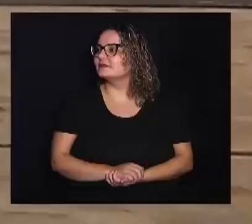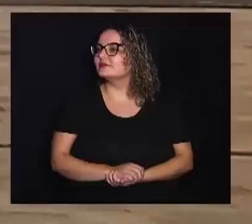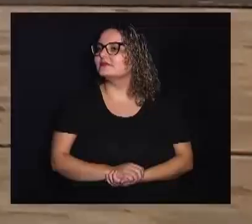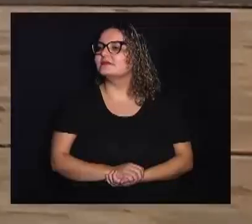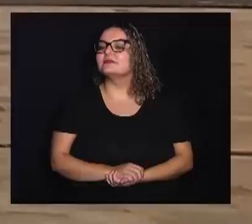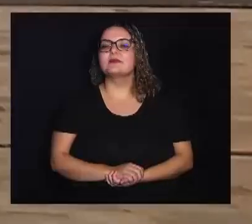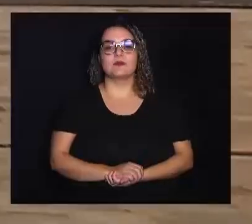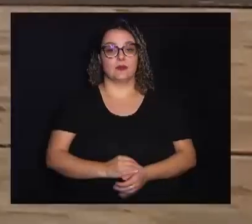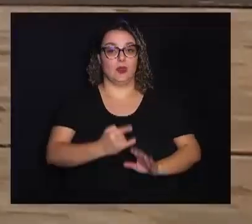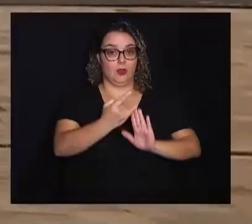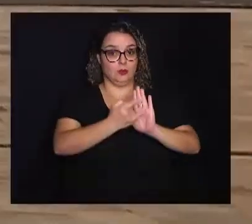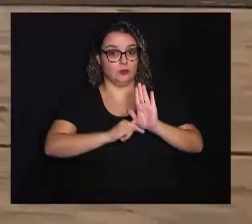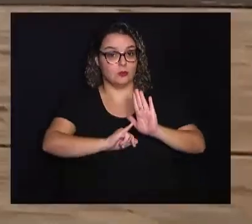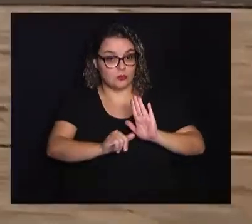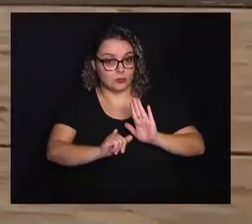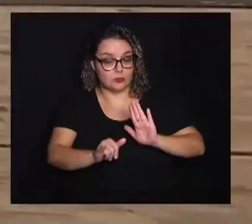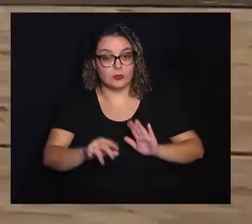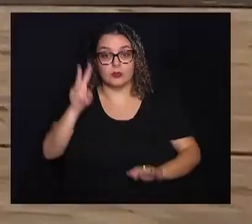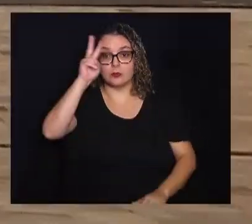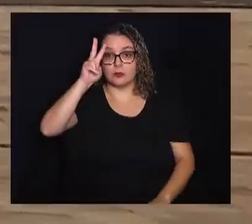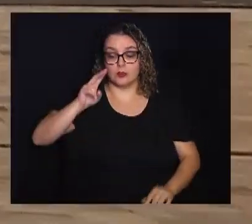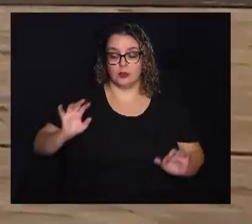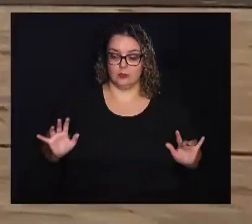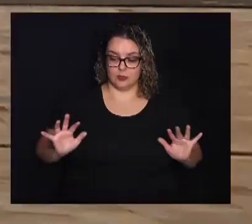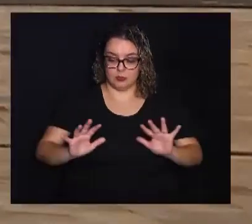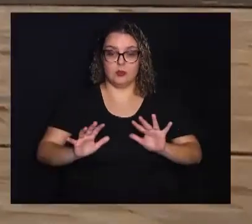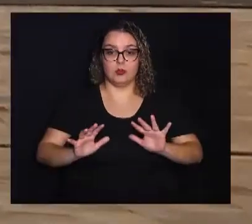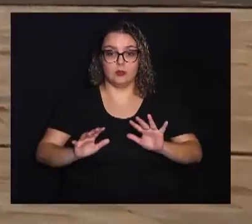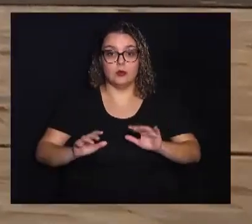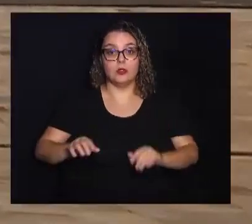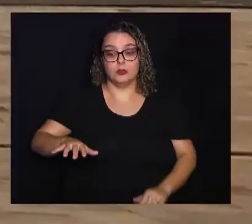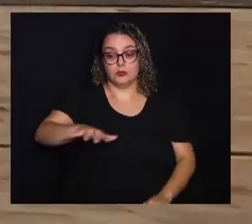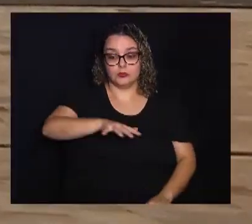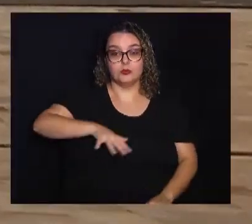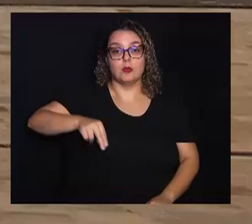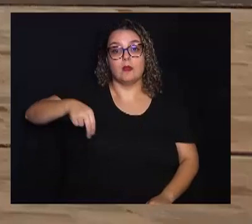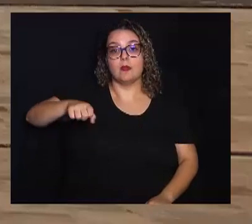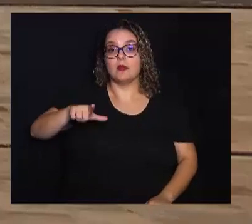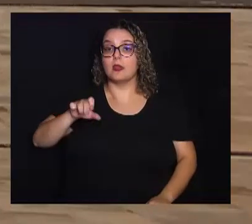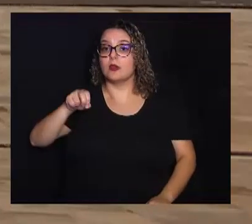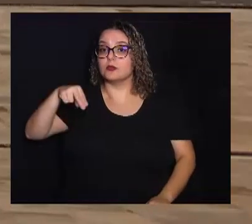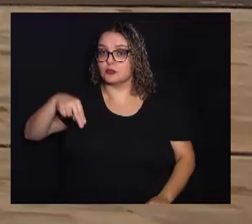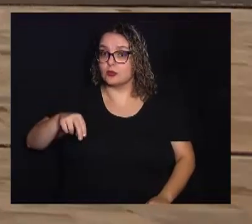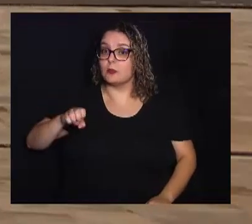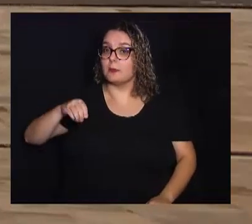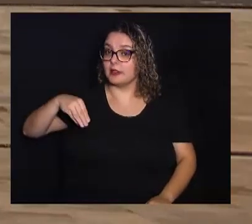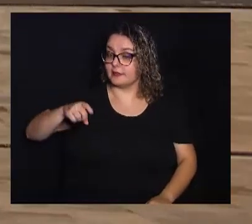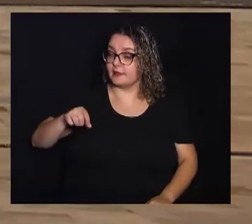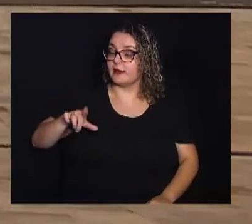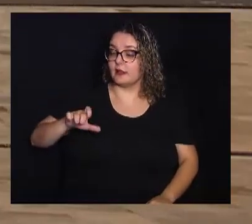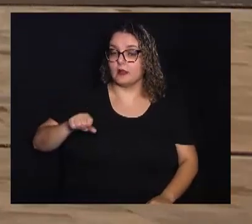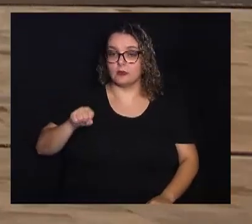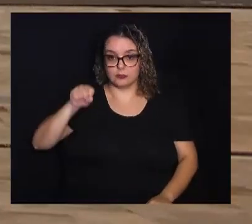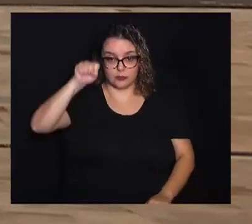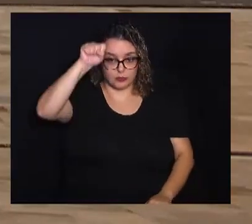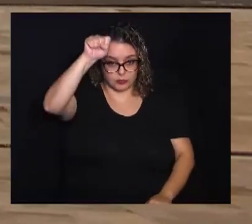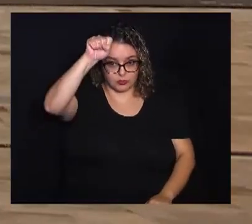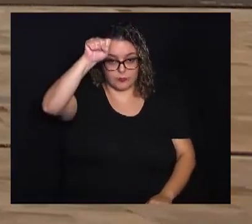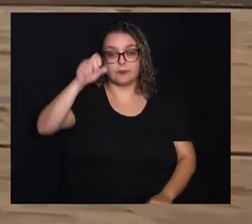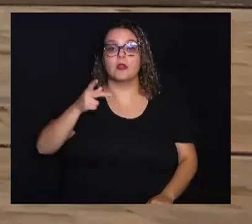O documentário conta a história da ocupação Nelson Mandela em Campinas. Fala sobre